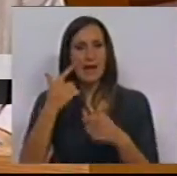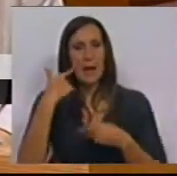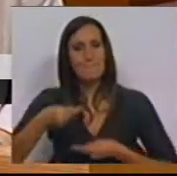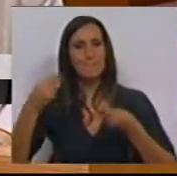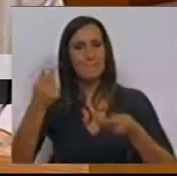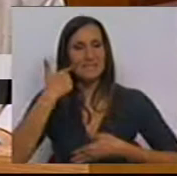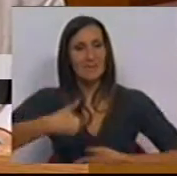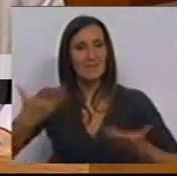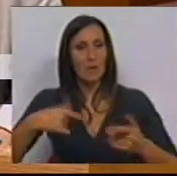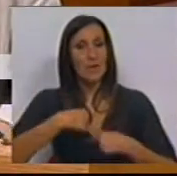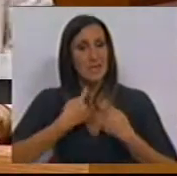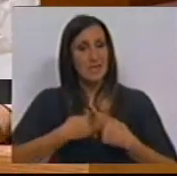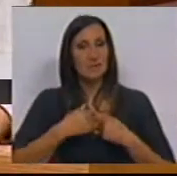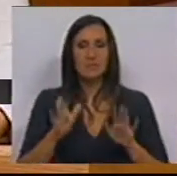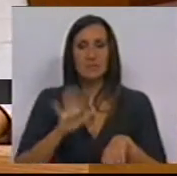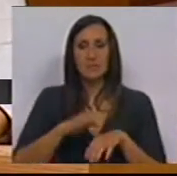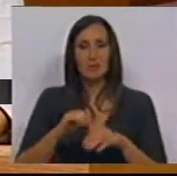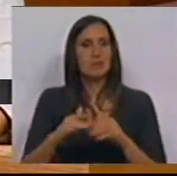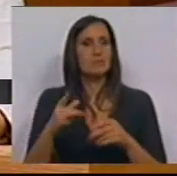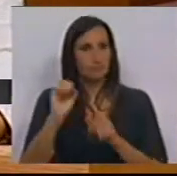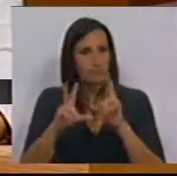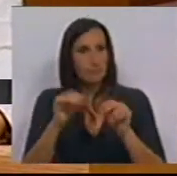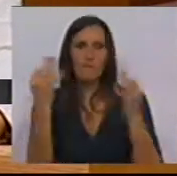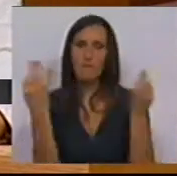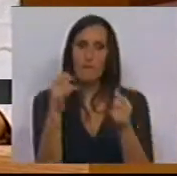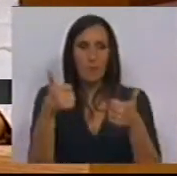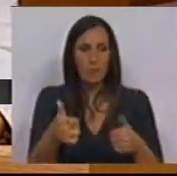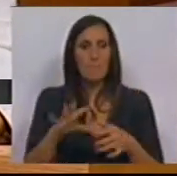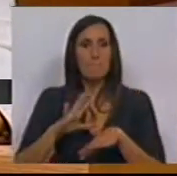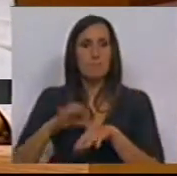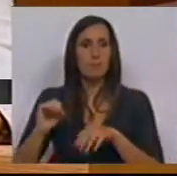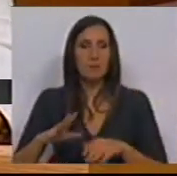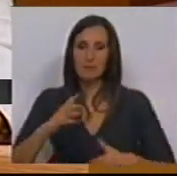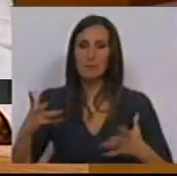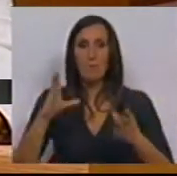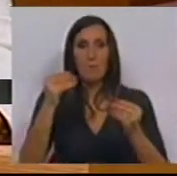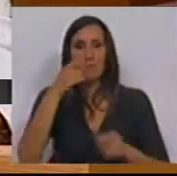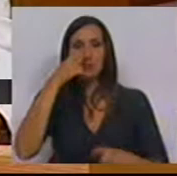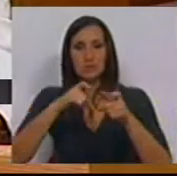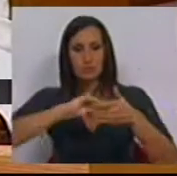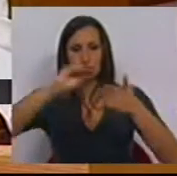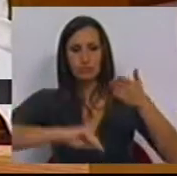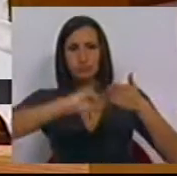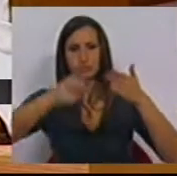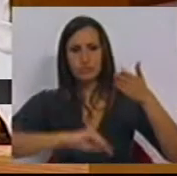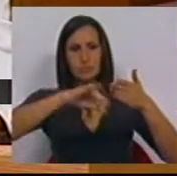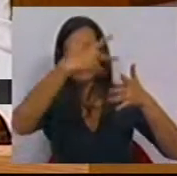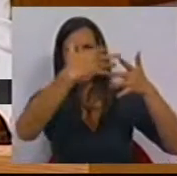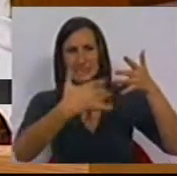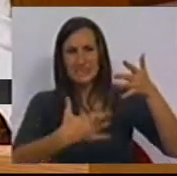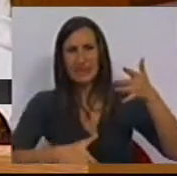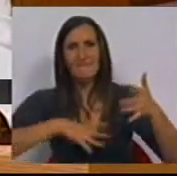desta iniciativa, seja pelo seu alcance, seja pela mobilização conseguida que envolveu um assinalável número de